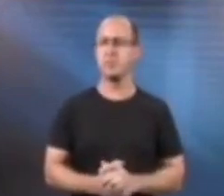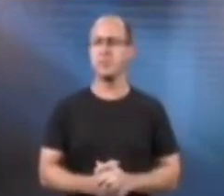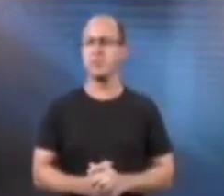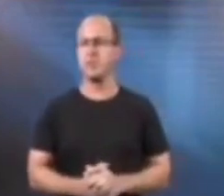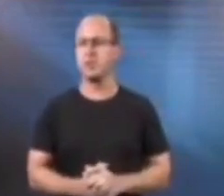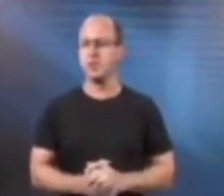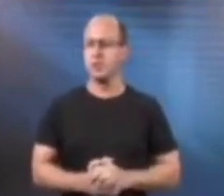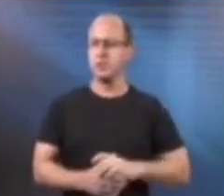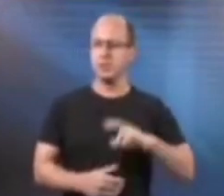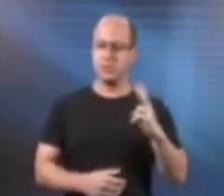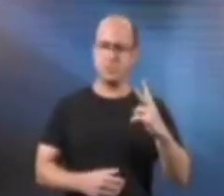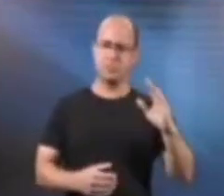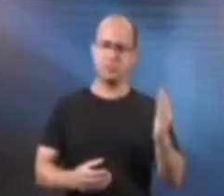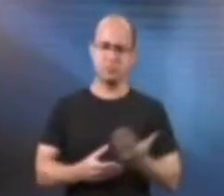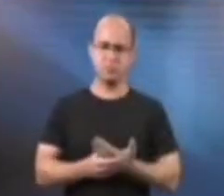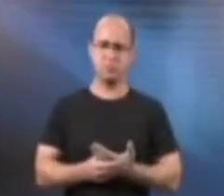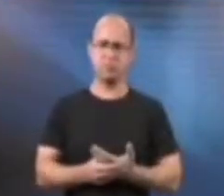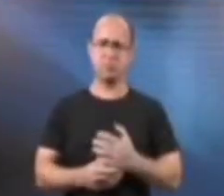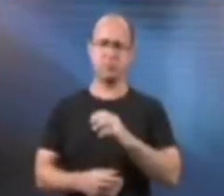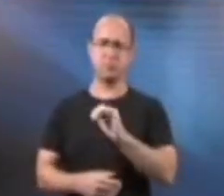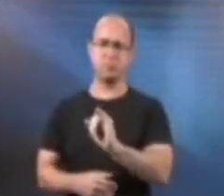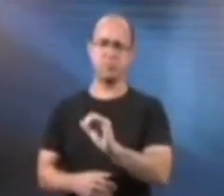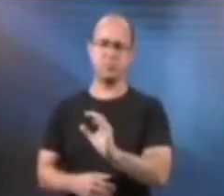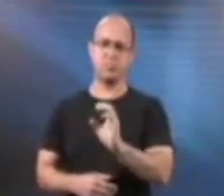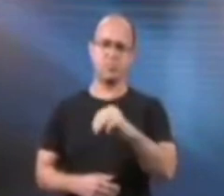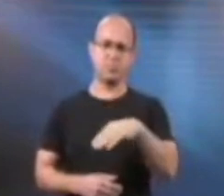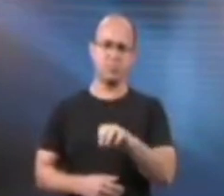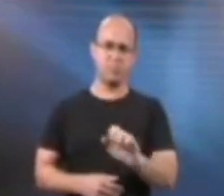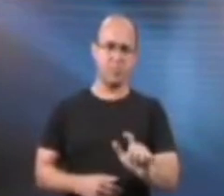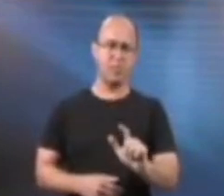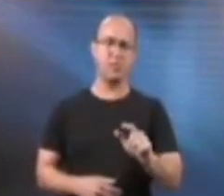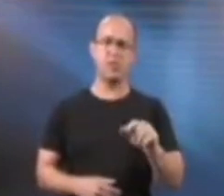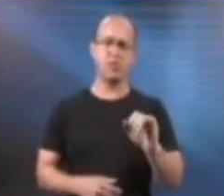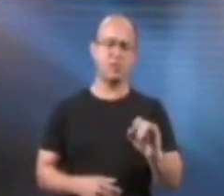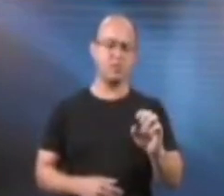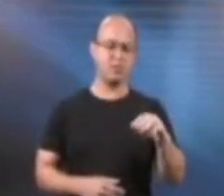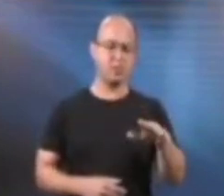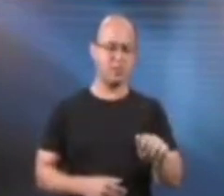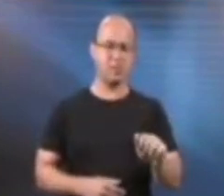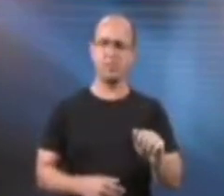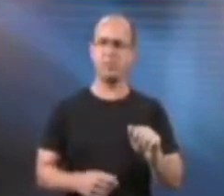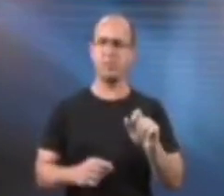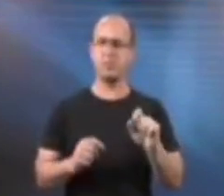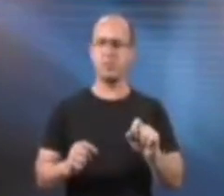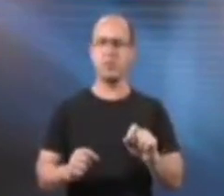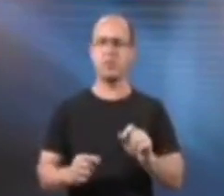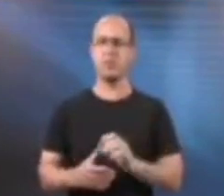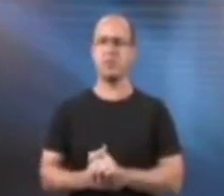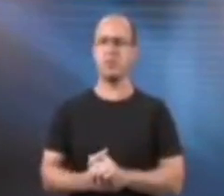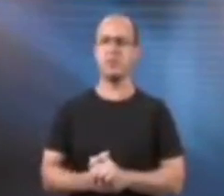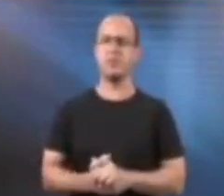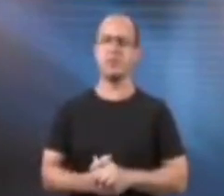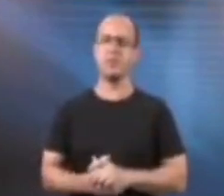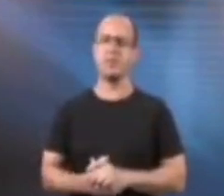colocadas em prática. Uma por parte do ICMBio e a outra por parte do IDEMA, para desapropriar